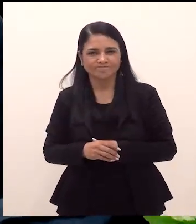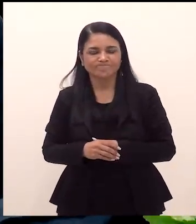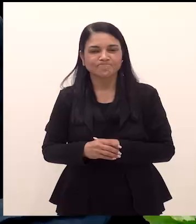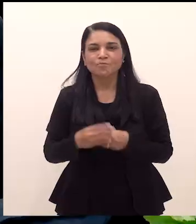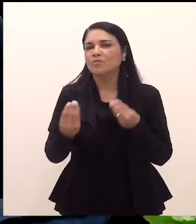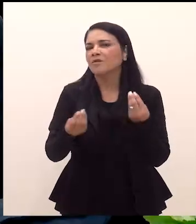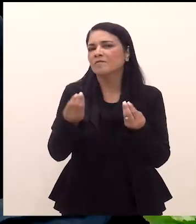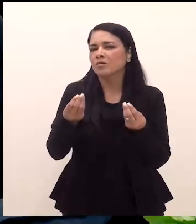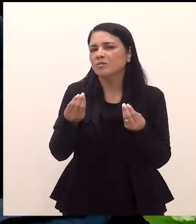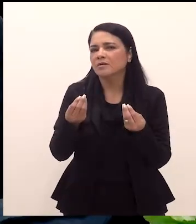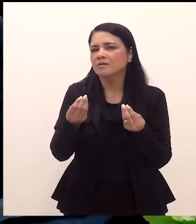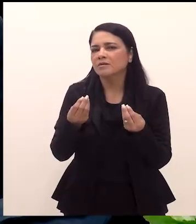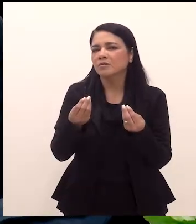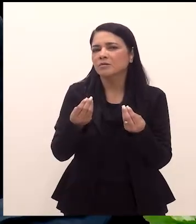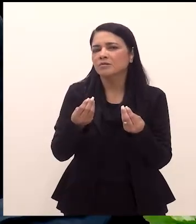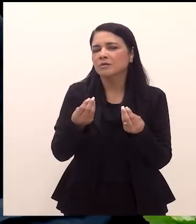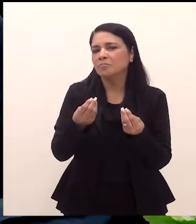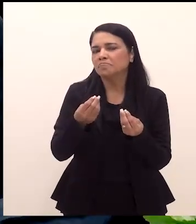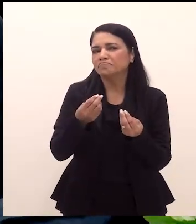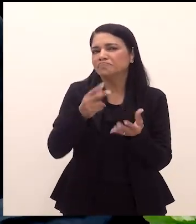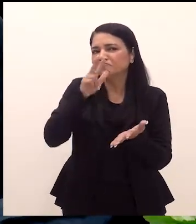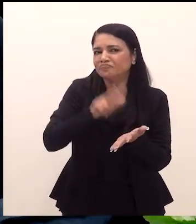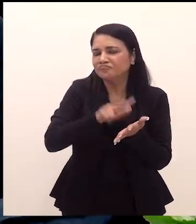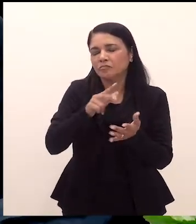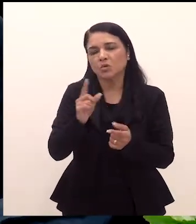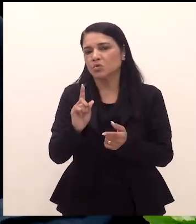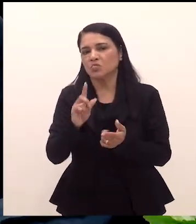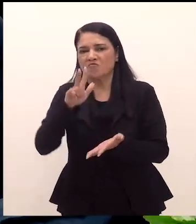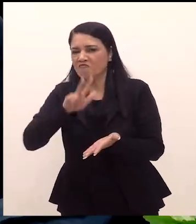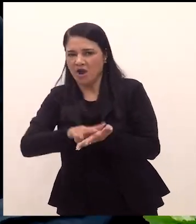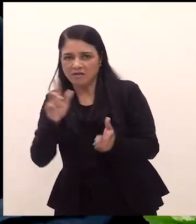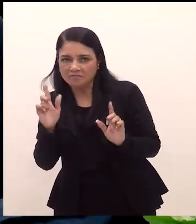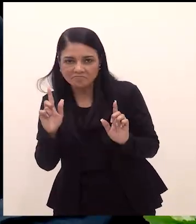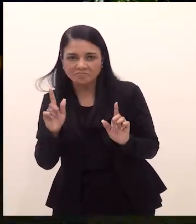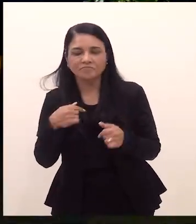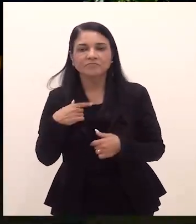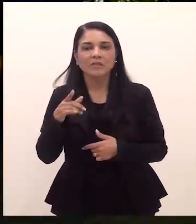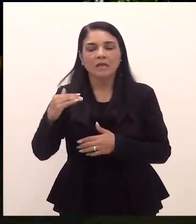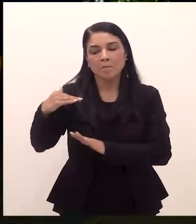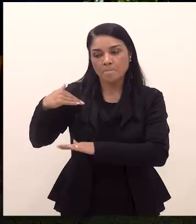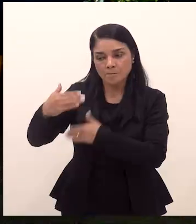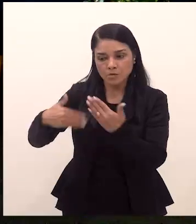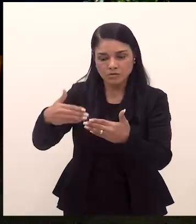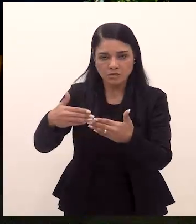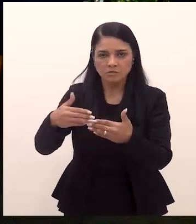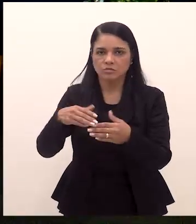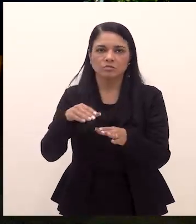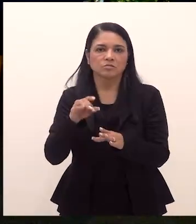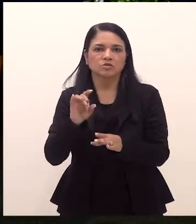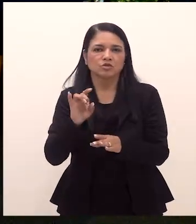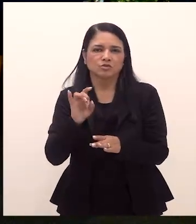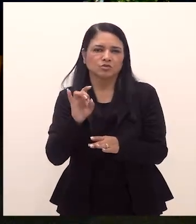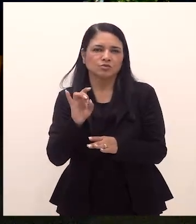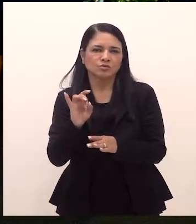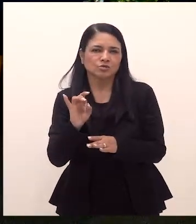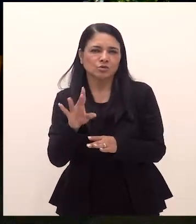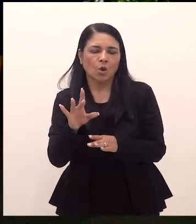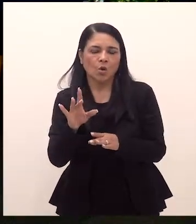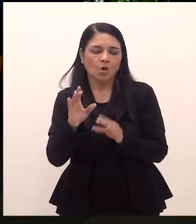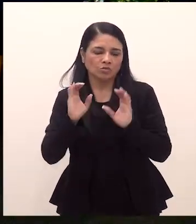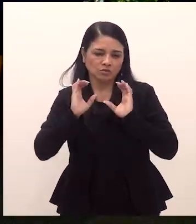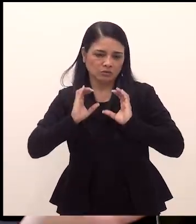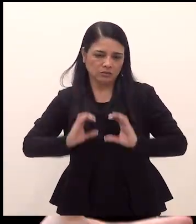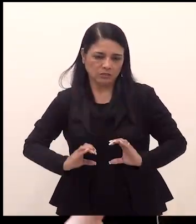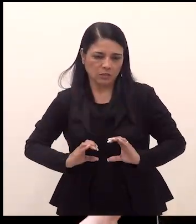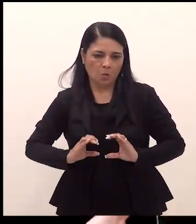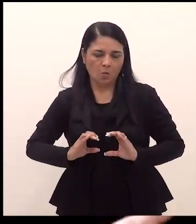digitalmente? Mais ou menos assim, o que vale e o que não vale? Eu acho que existem processos assim que eles não devem somente